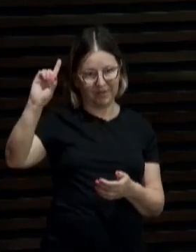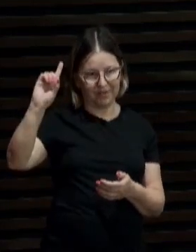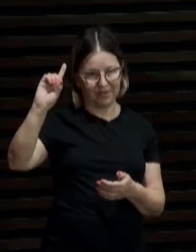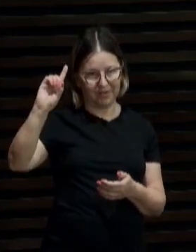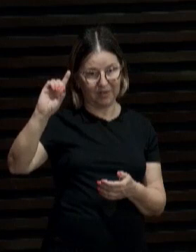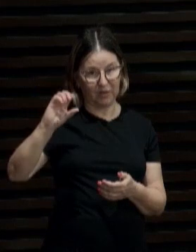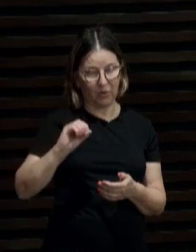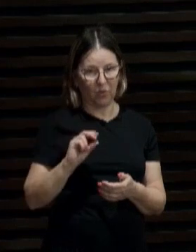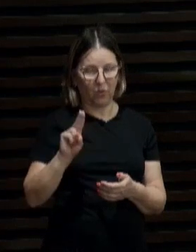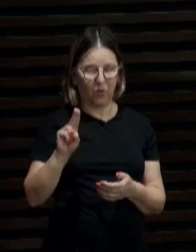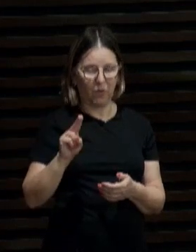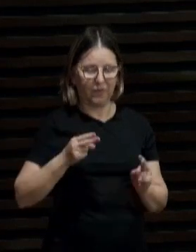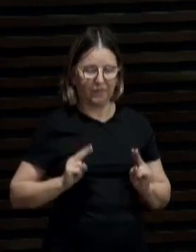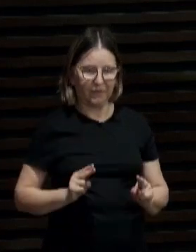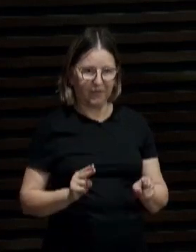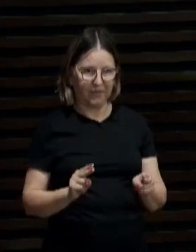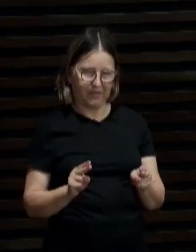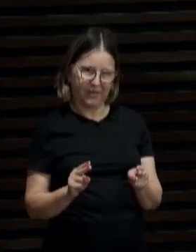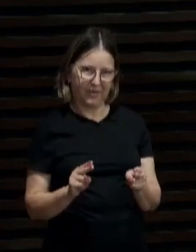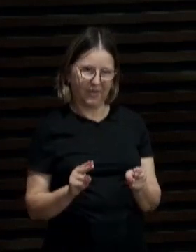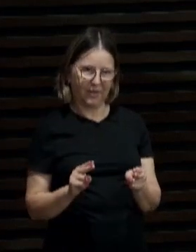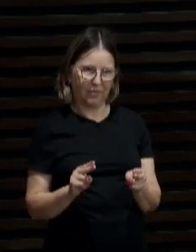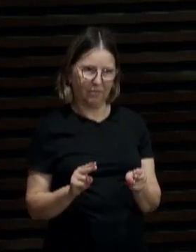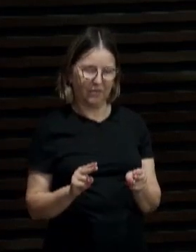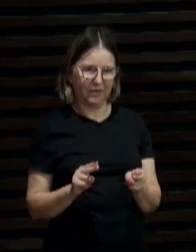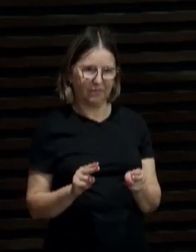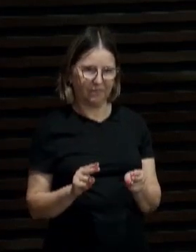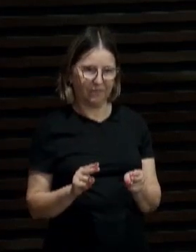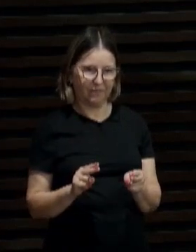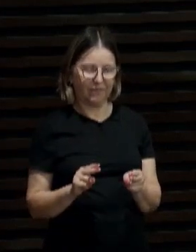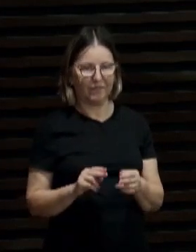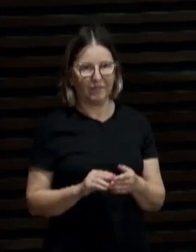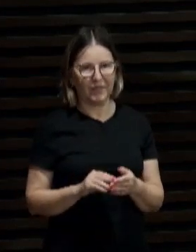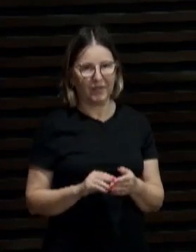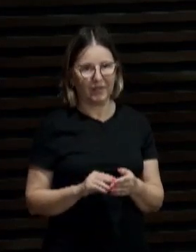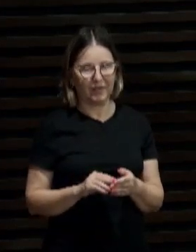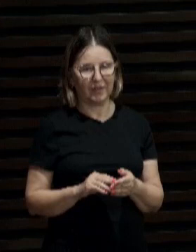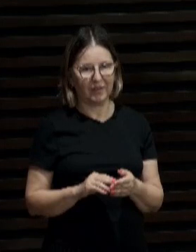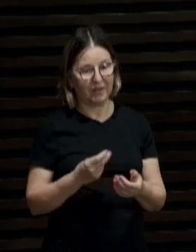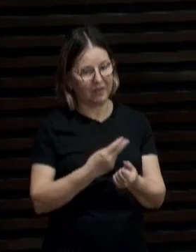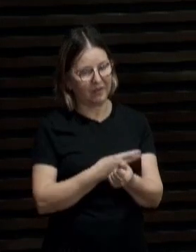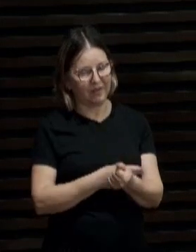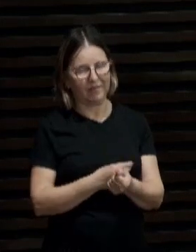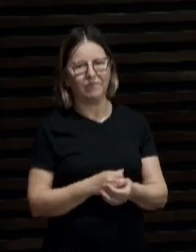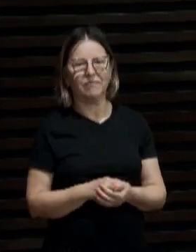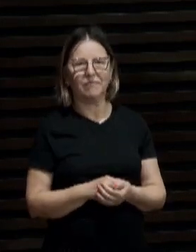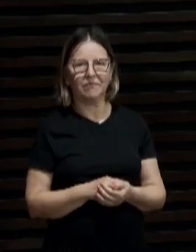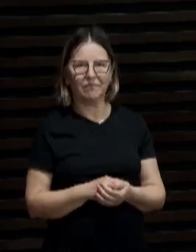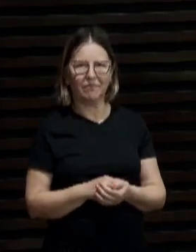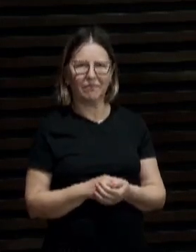estaremos constantemente em flagrante delito. Senhor, o Senhor conhece o meu coração, o Senhor conhece a minha obra, meu coração